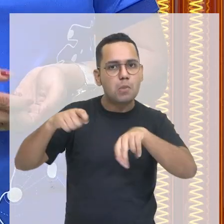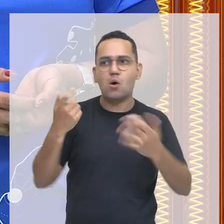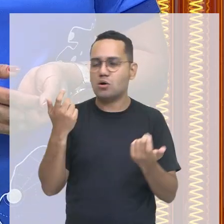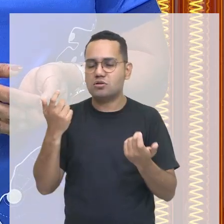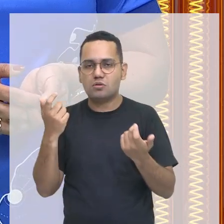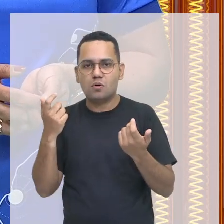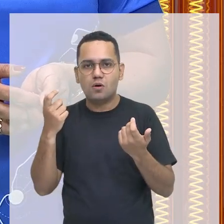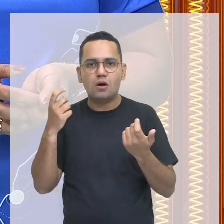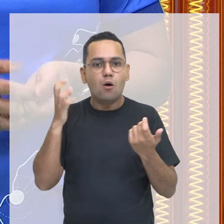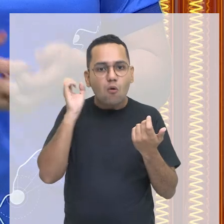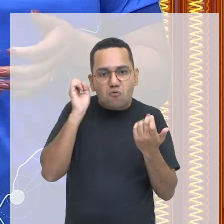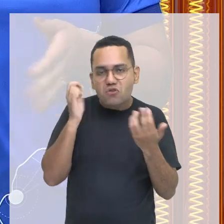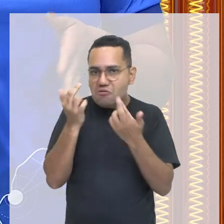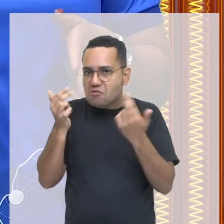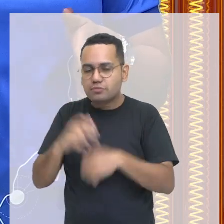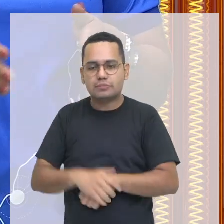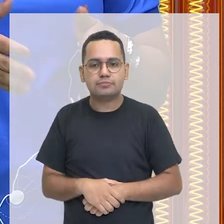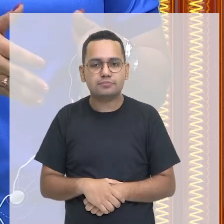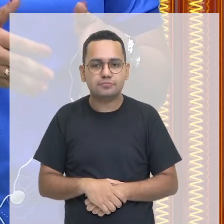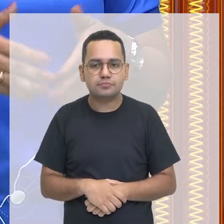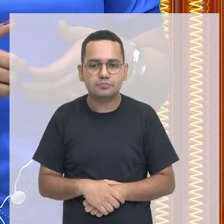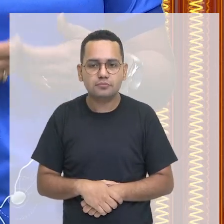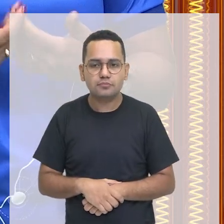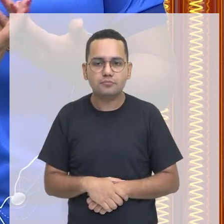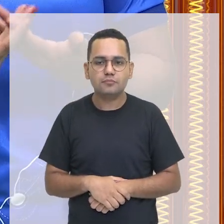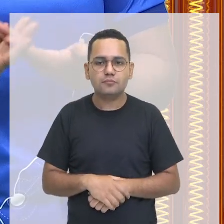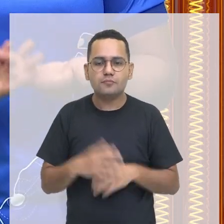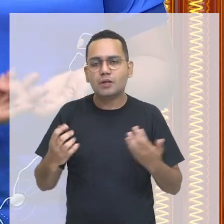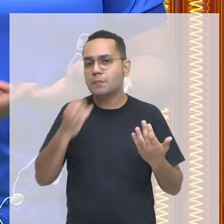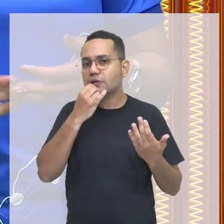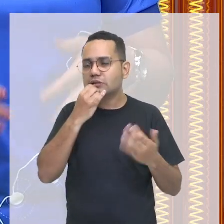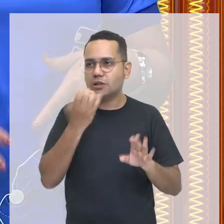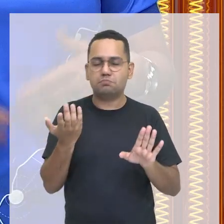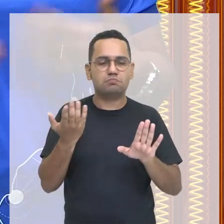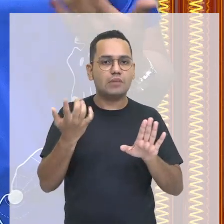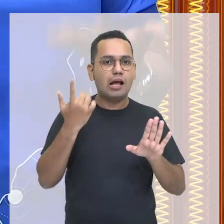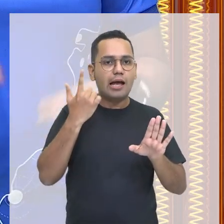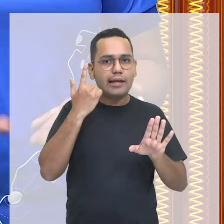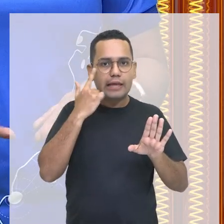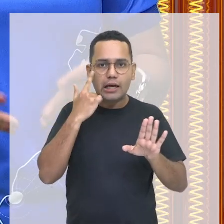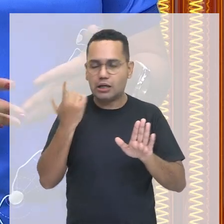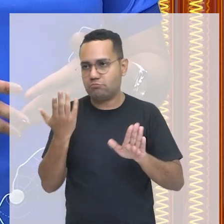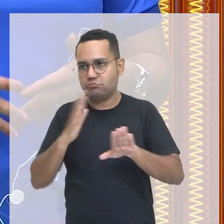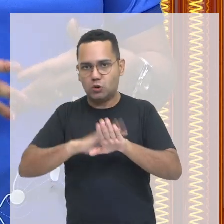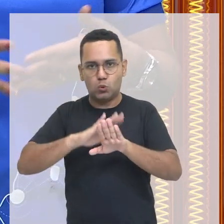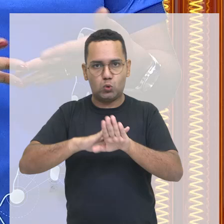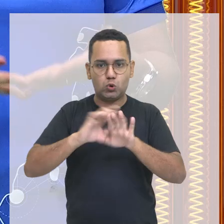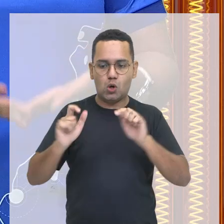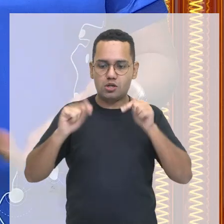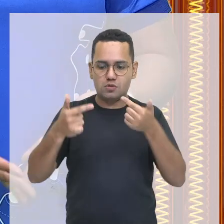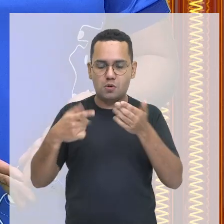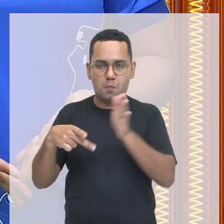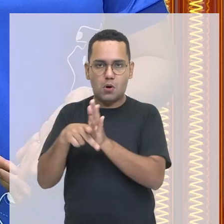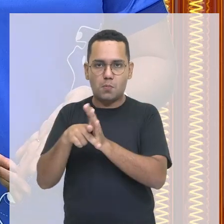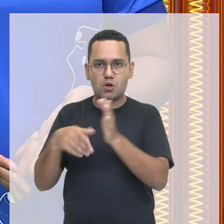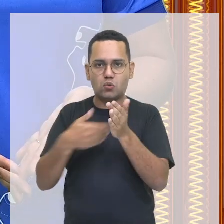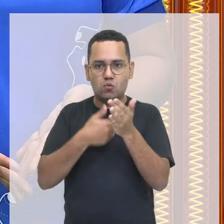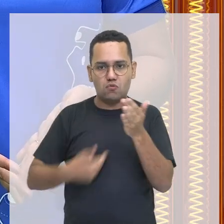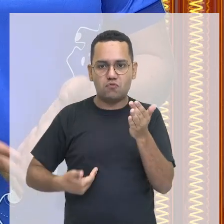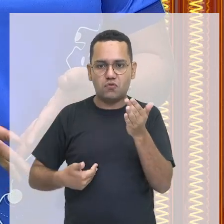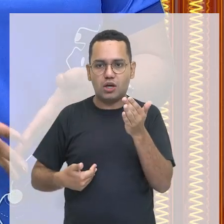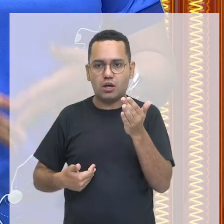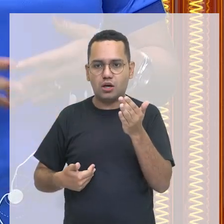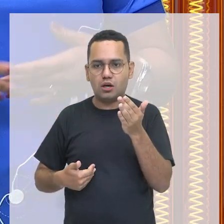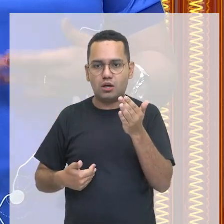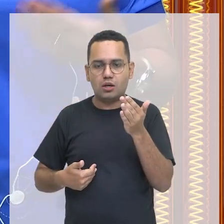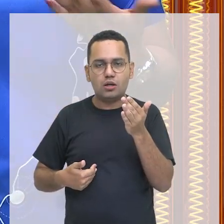certo? E quando se fala de censura, tudo aquilo que vier contra a ideia, a ideologia, a prática política daquele